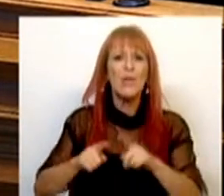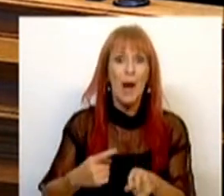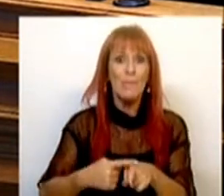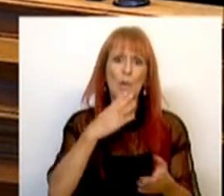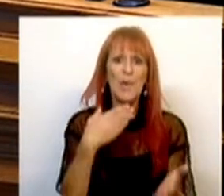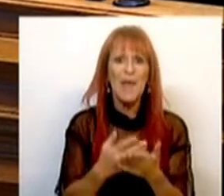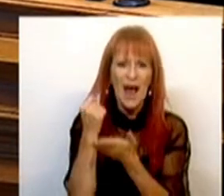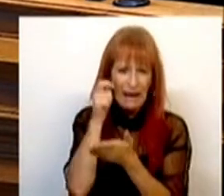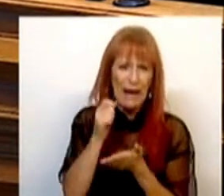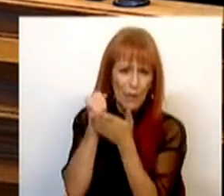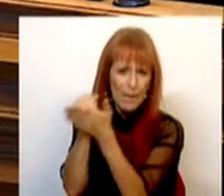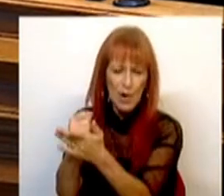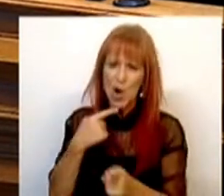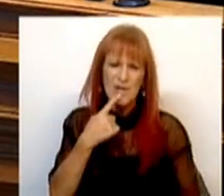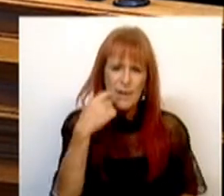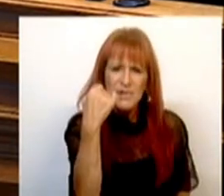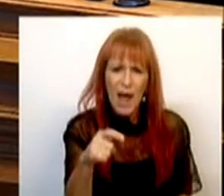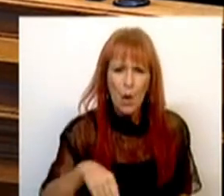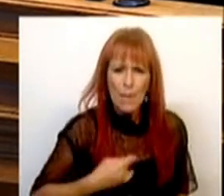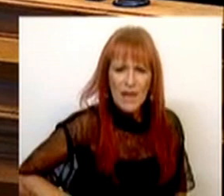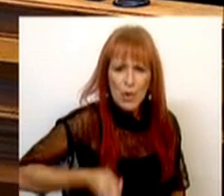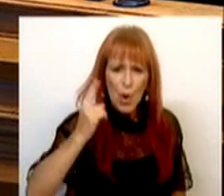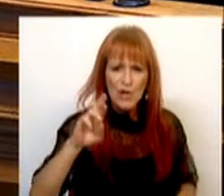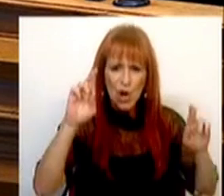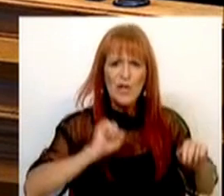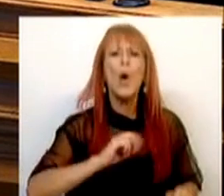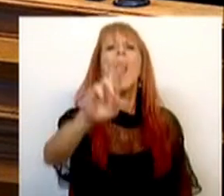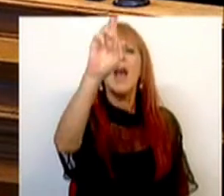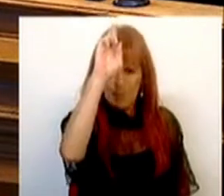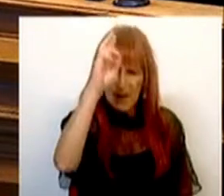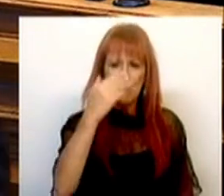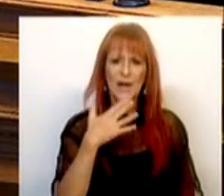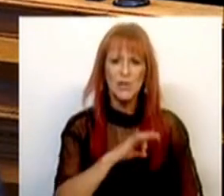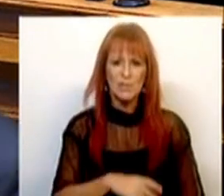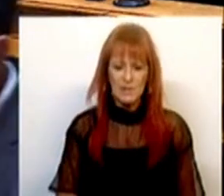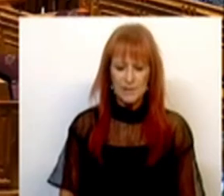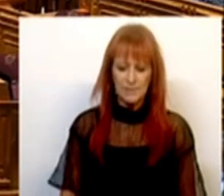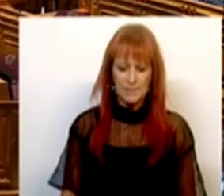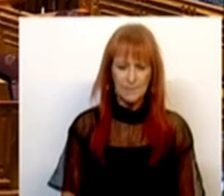motivam os seus apoiantes. Mas nós dizemos não ao medo e o nosso designio é a mesma esperança. Muito obrigado, Sr. Presidente.